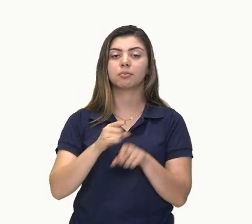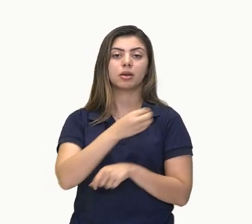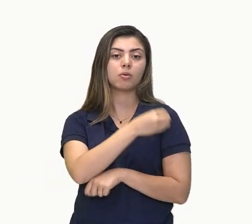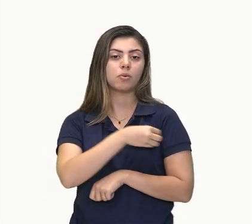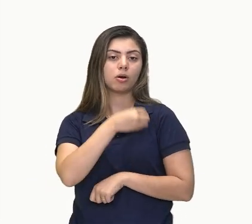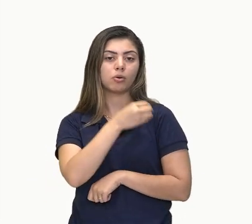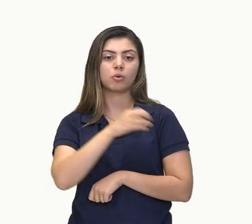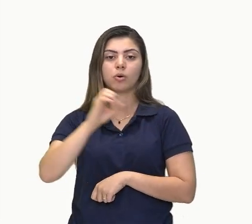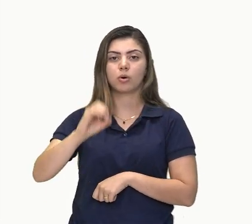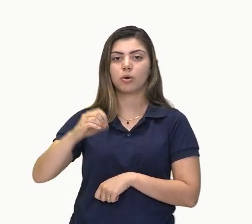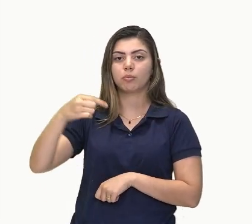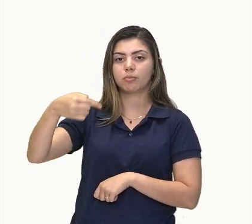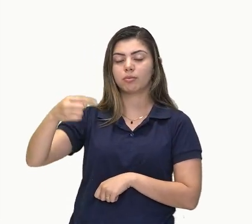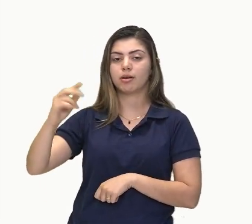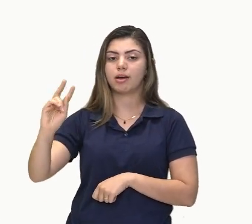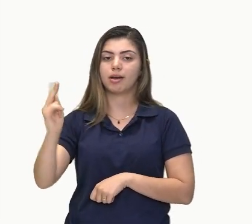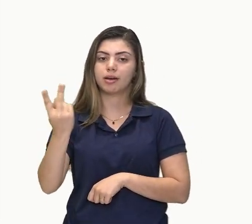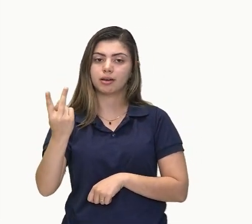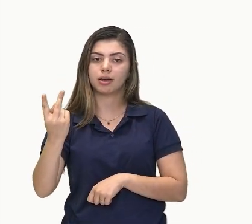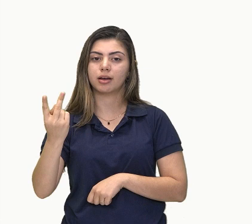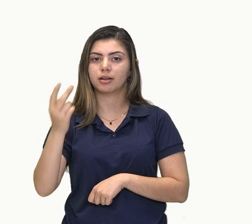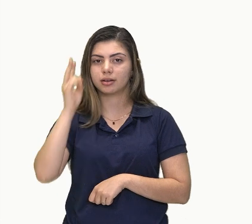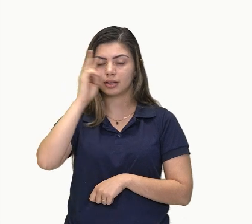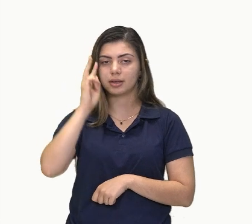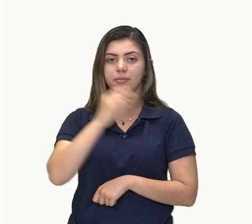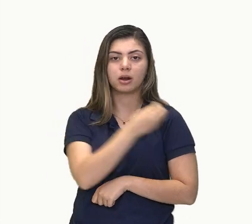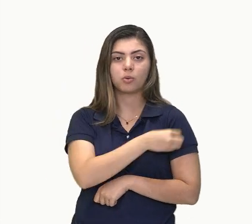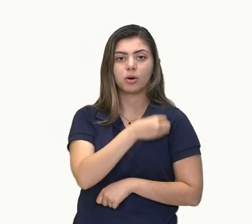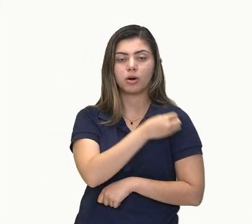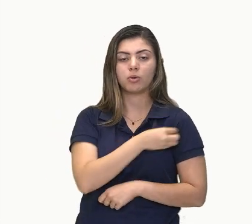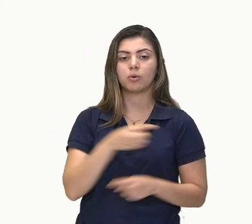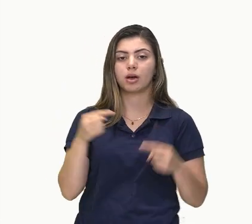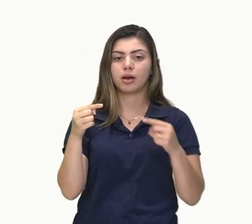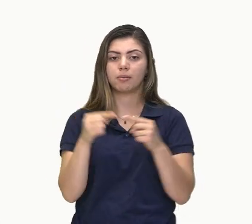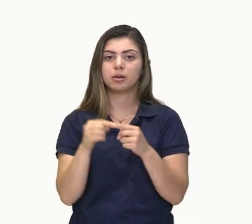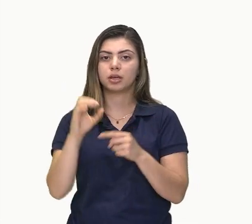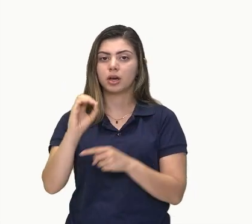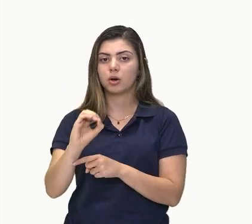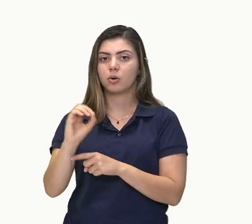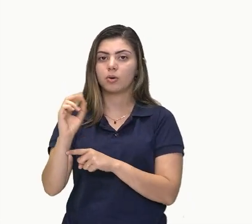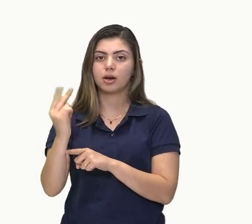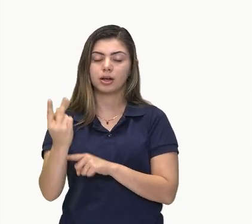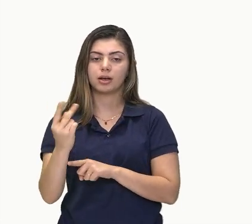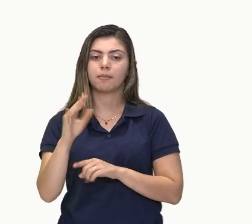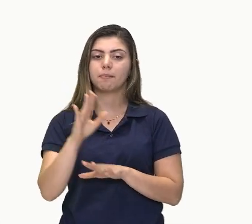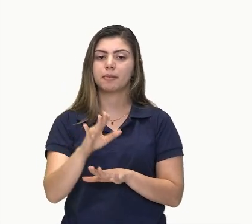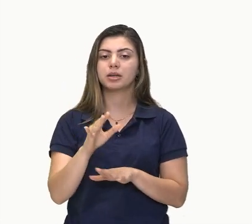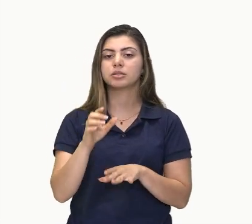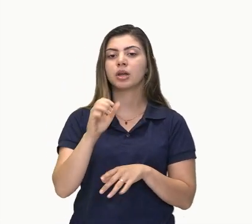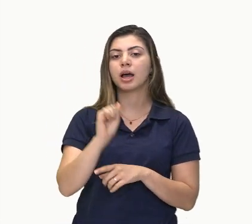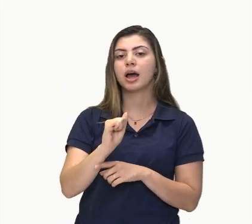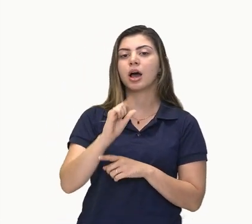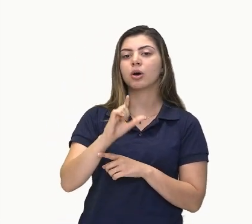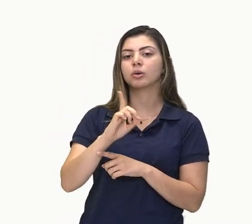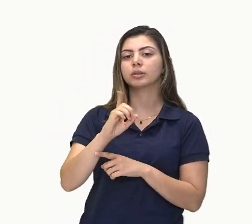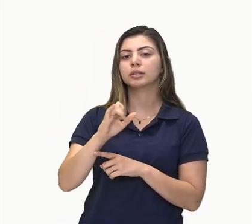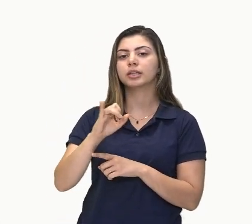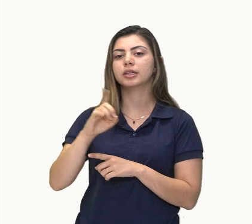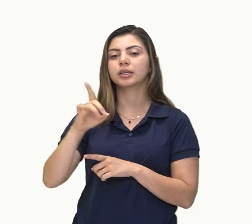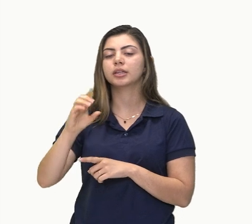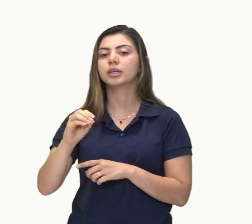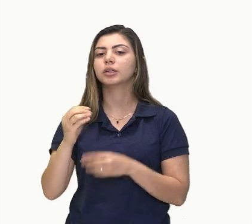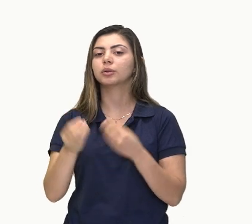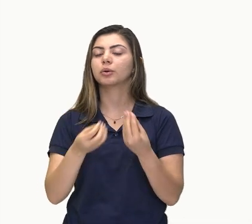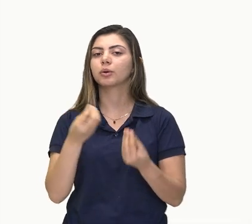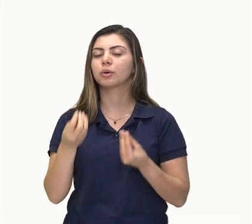para vocês? O álcool é o OH, tá? Ah, professor, e o aldeído? O aldeído,